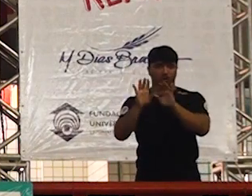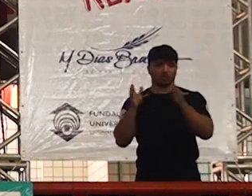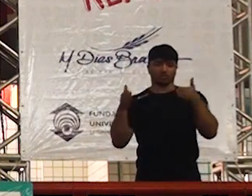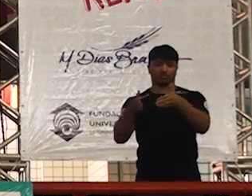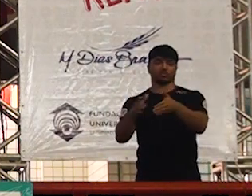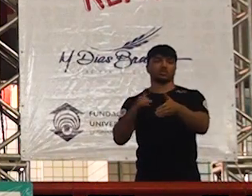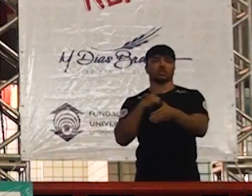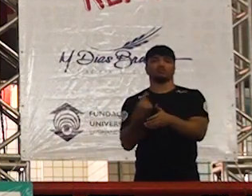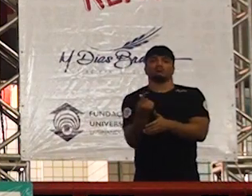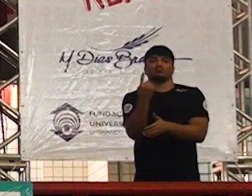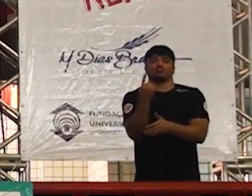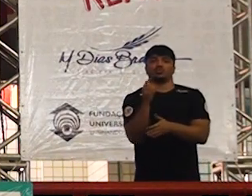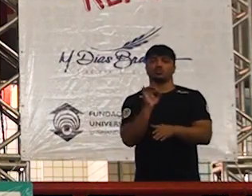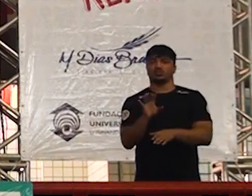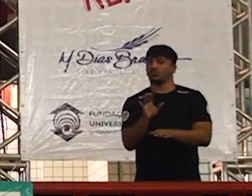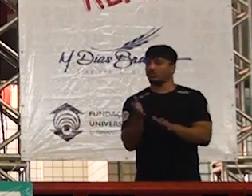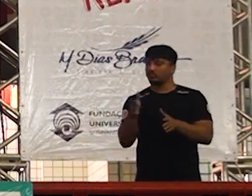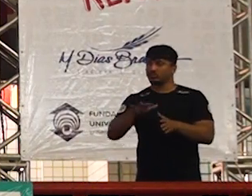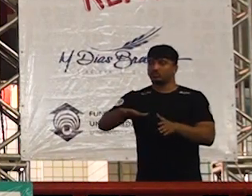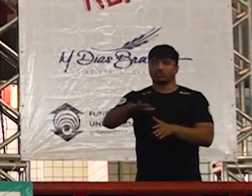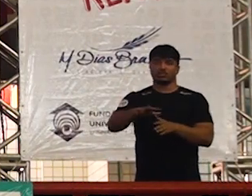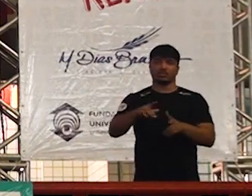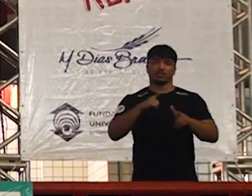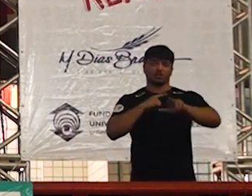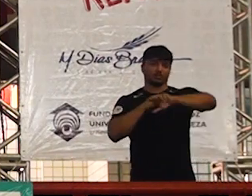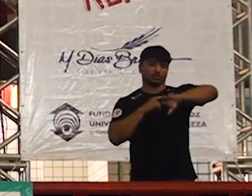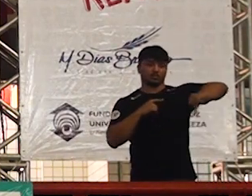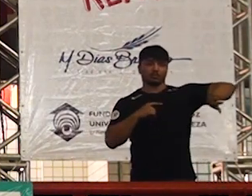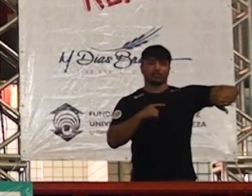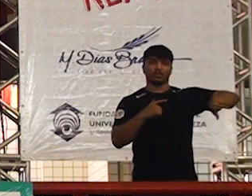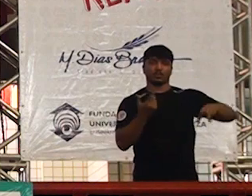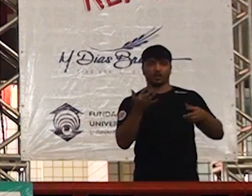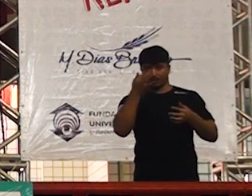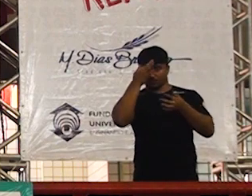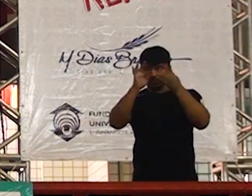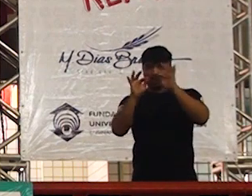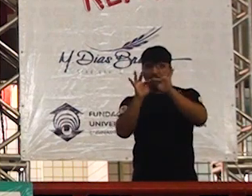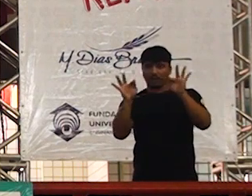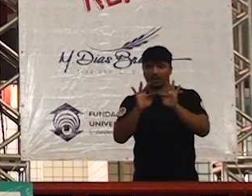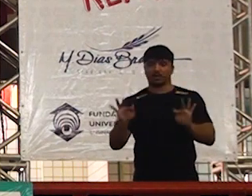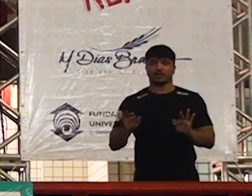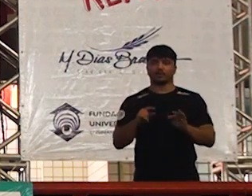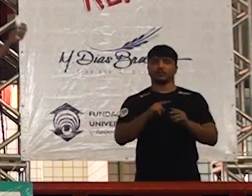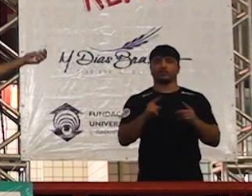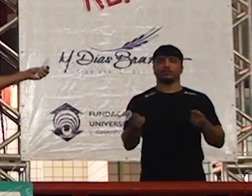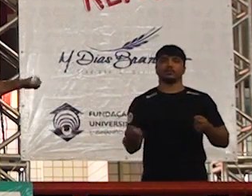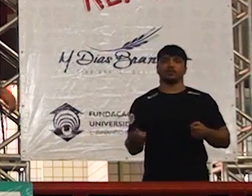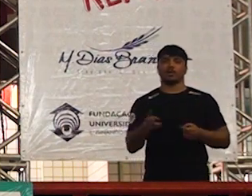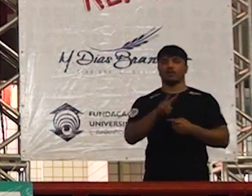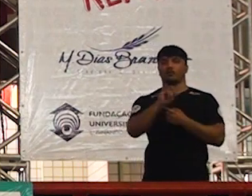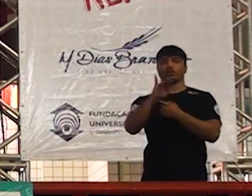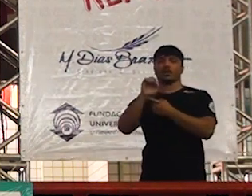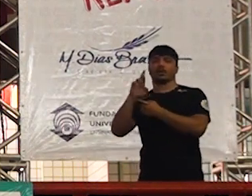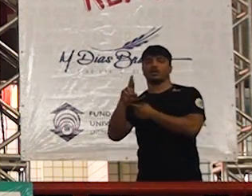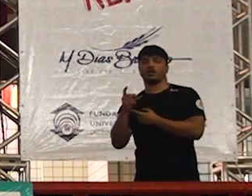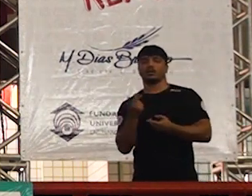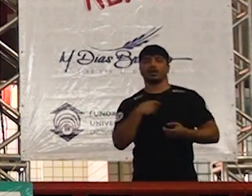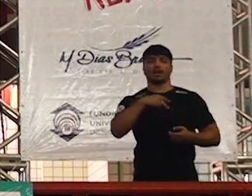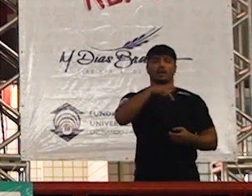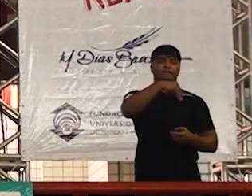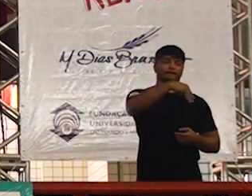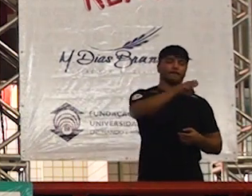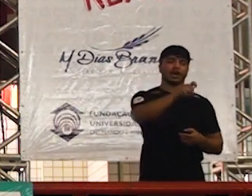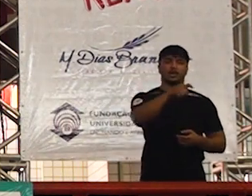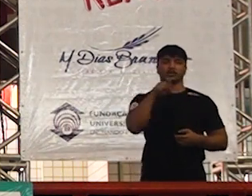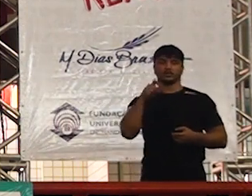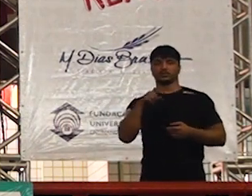você só tem uma área. Embora tenha 3 frases de filósofos diferentes. Você botou lá Voltaire, botou Karl Marx,